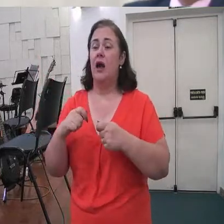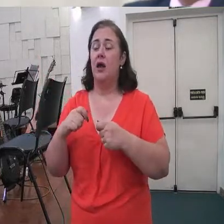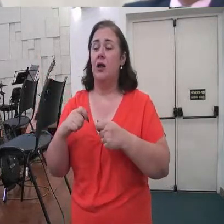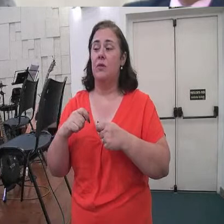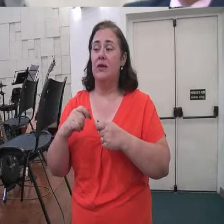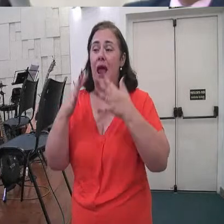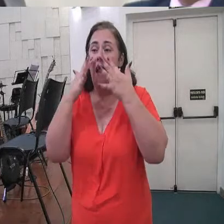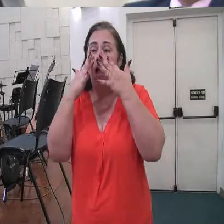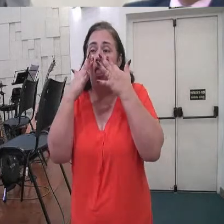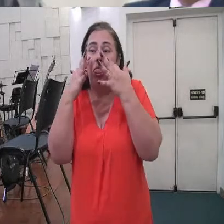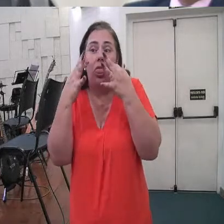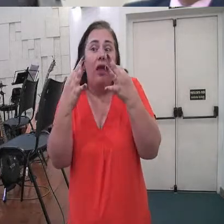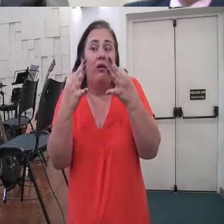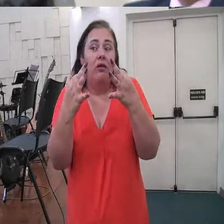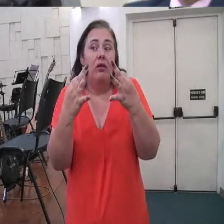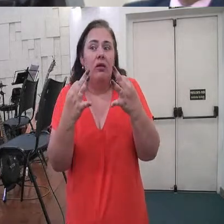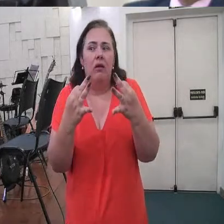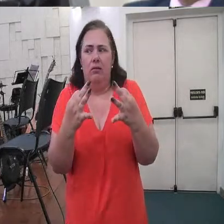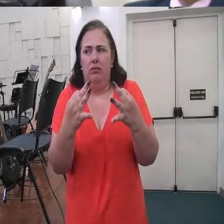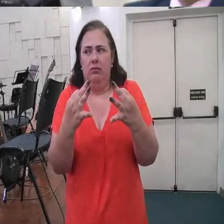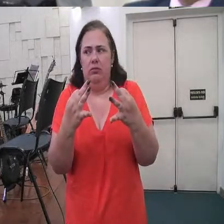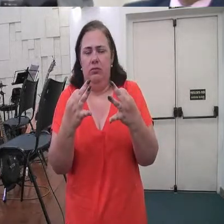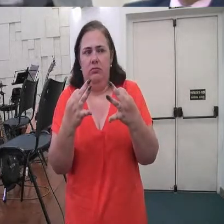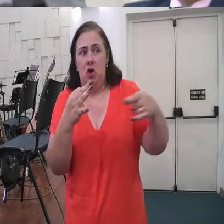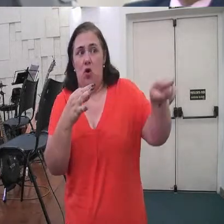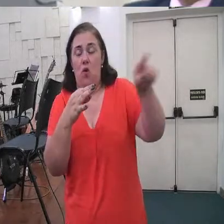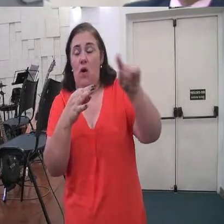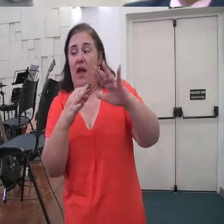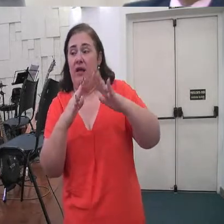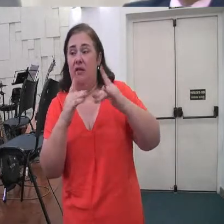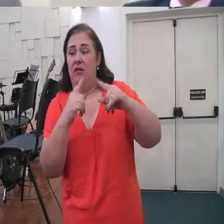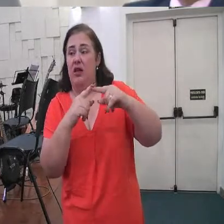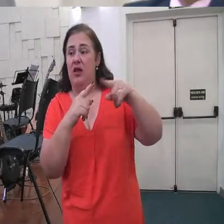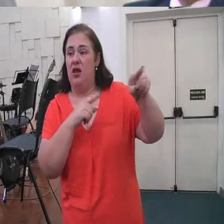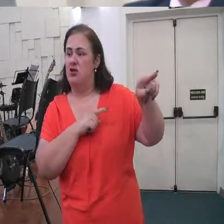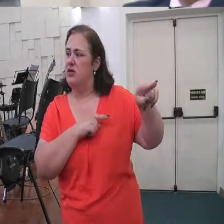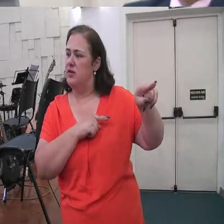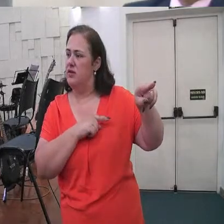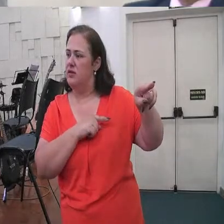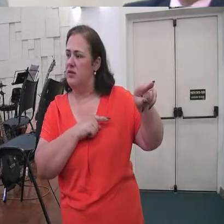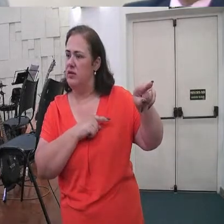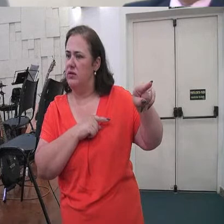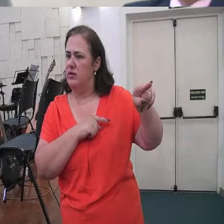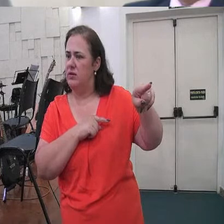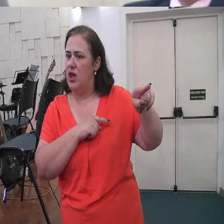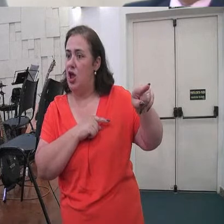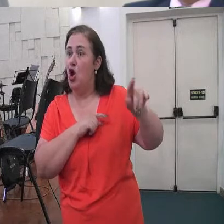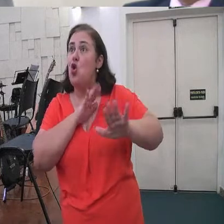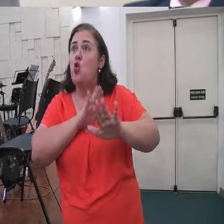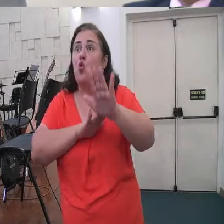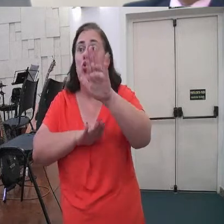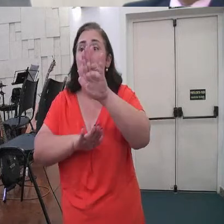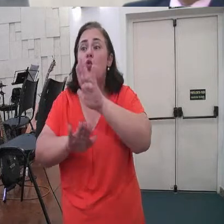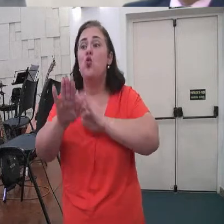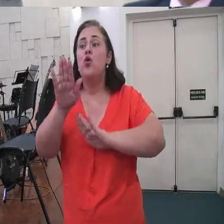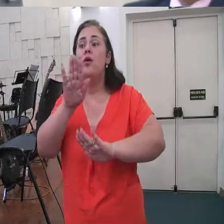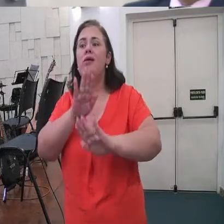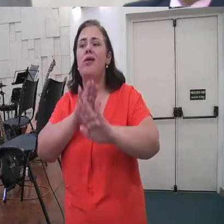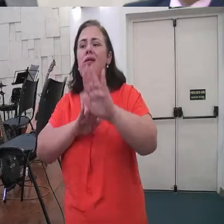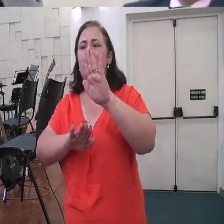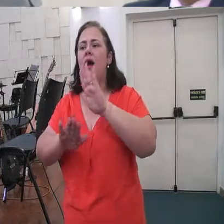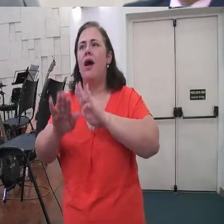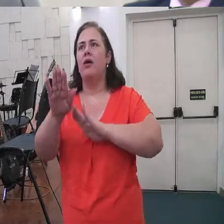Porque termina-se uma determinada campanha, começa-se outra, e outra, e outra, e outra, porque